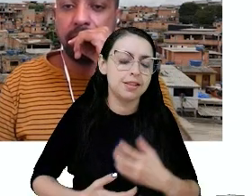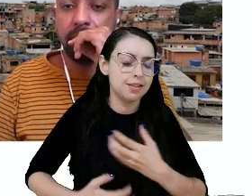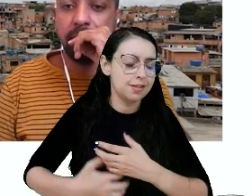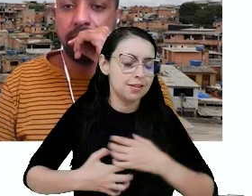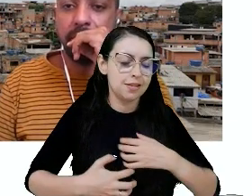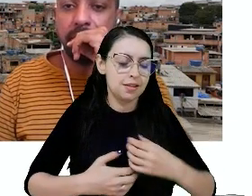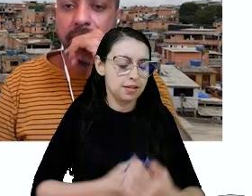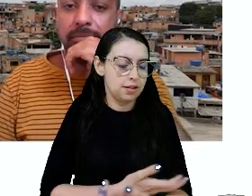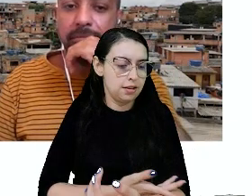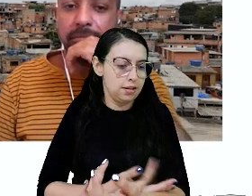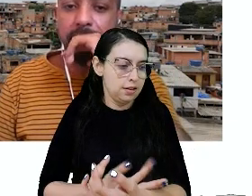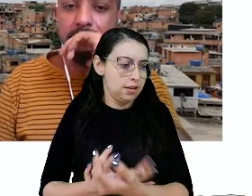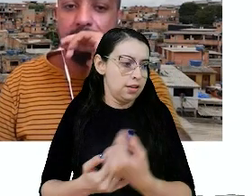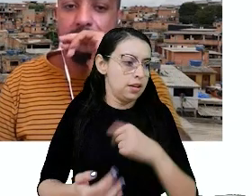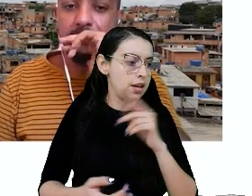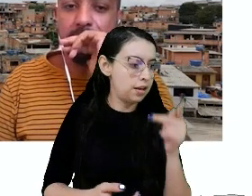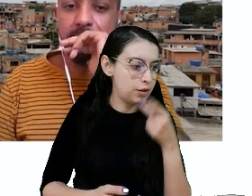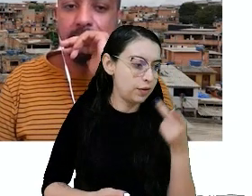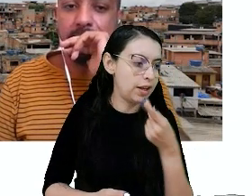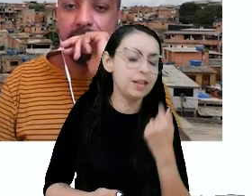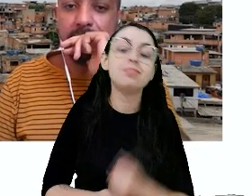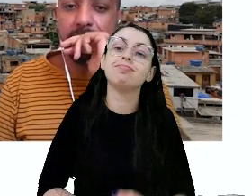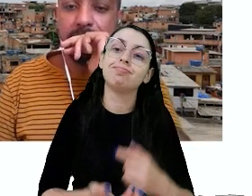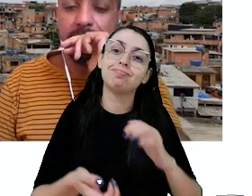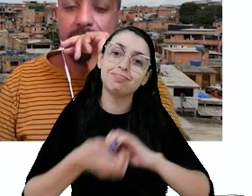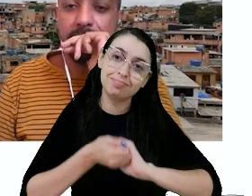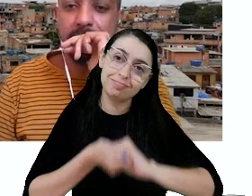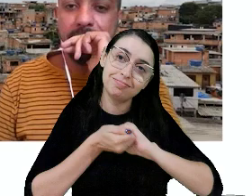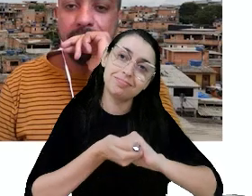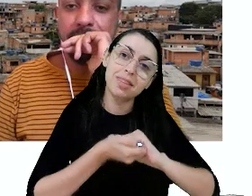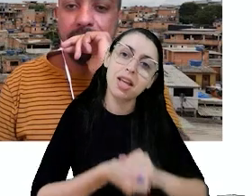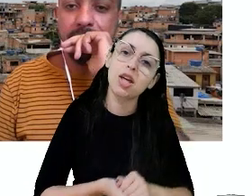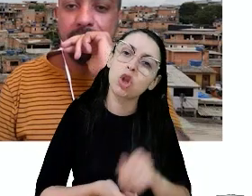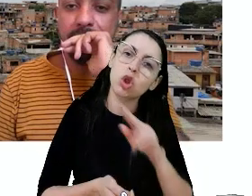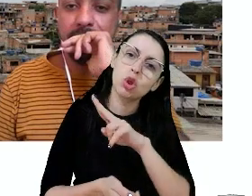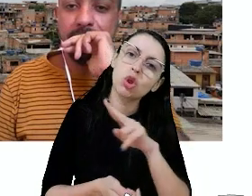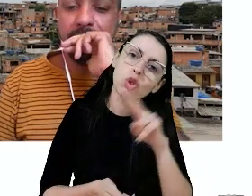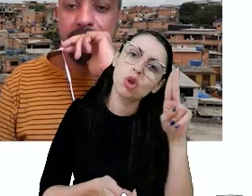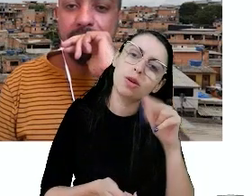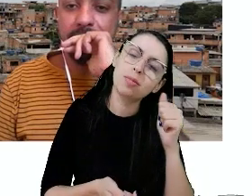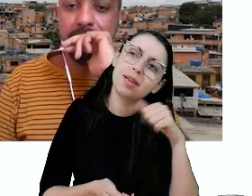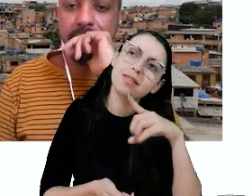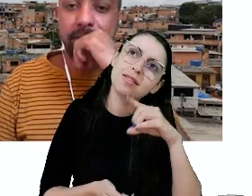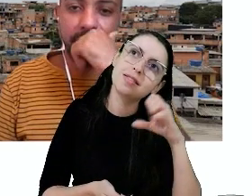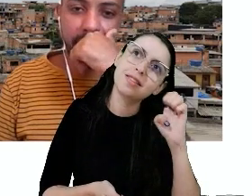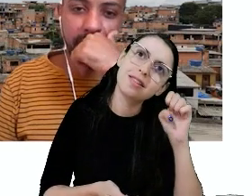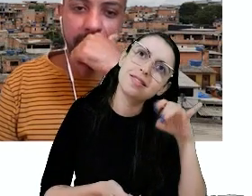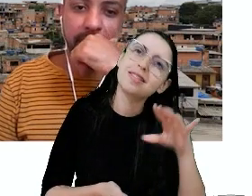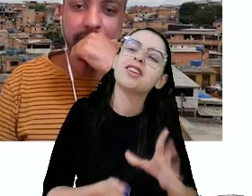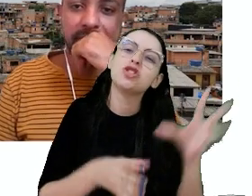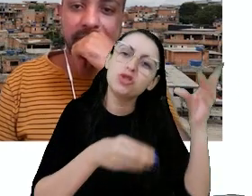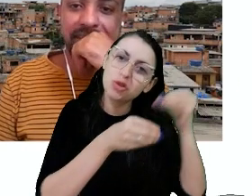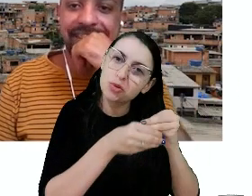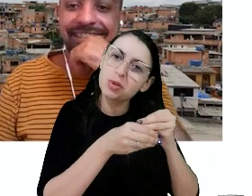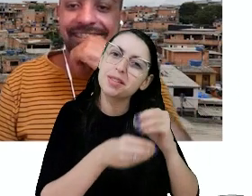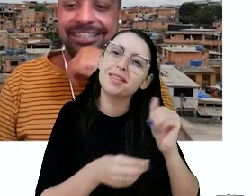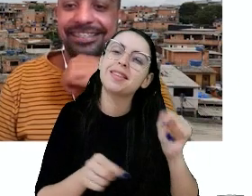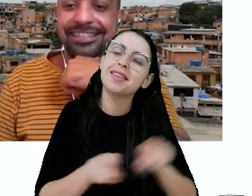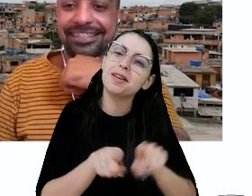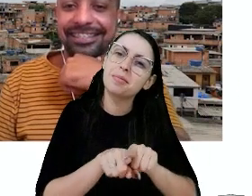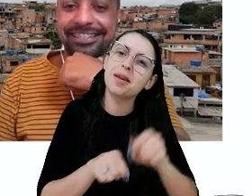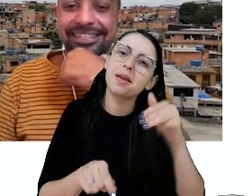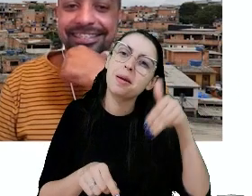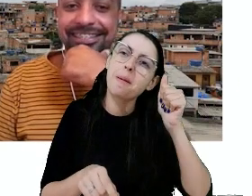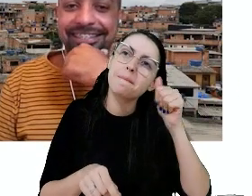muito emocionante sua fala. Eu tinha cumprimentado todos no nome da Dona Ceissa, mas agora eu vou ter que acrescentar a